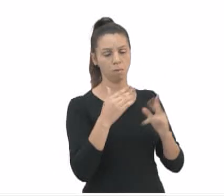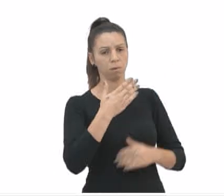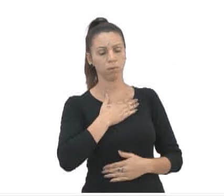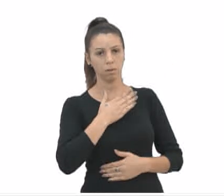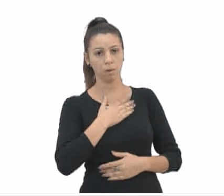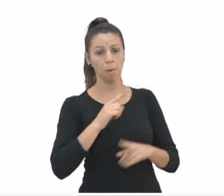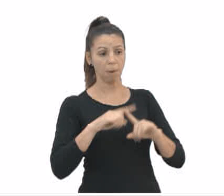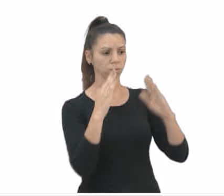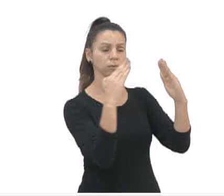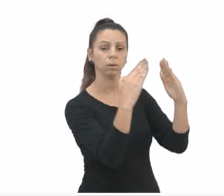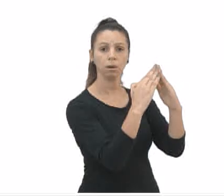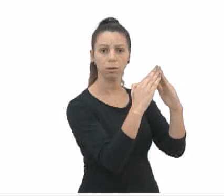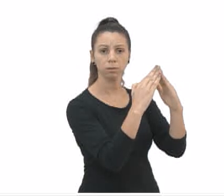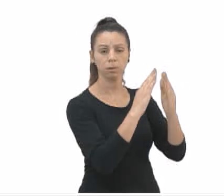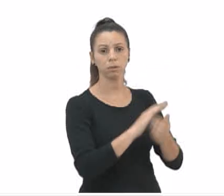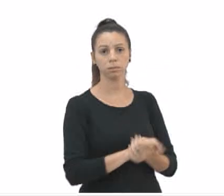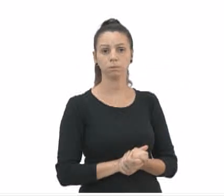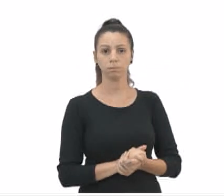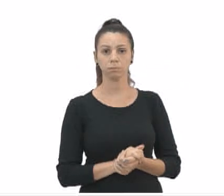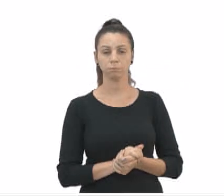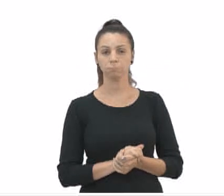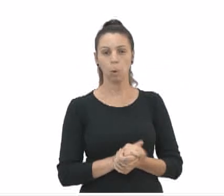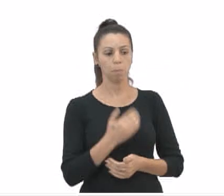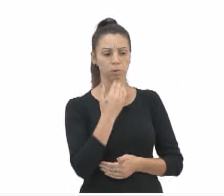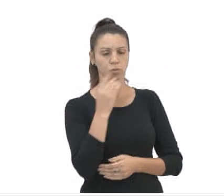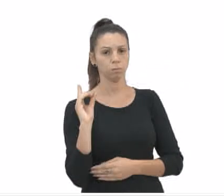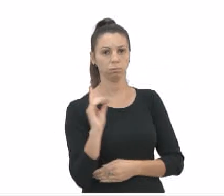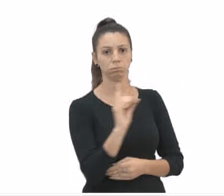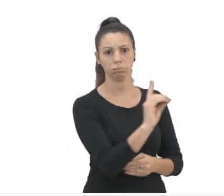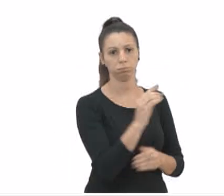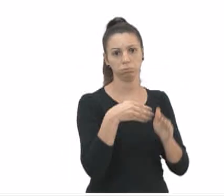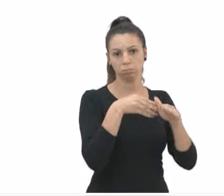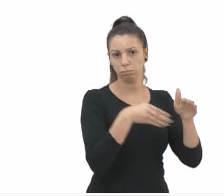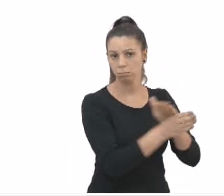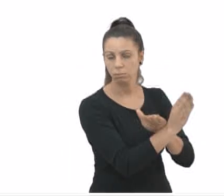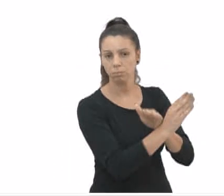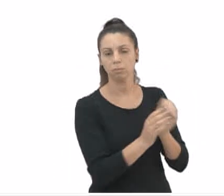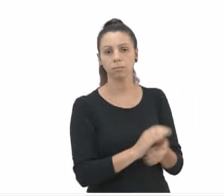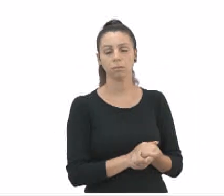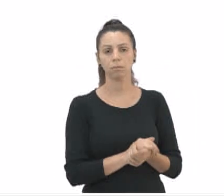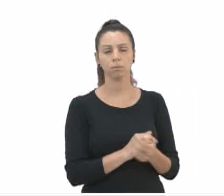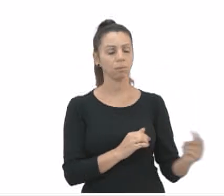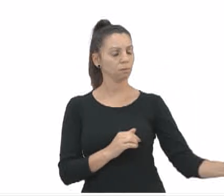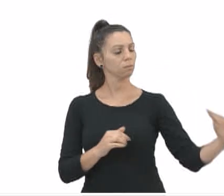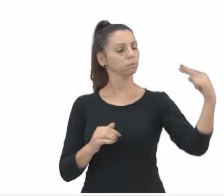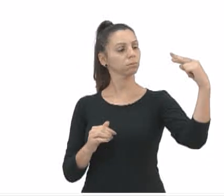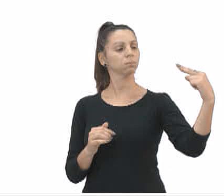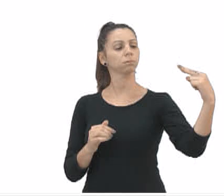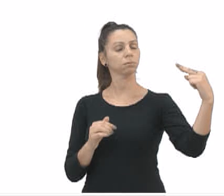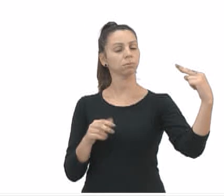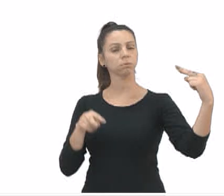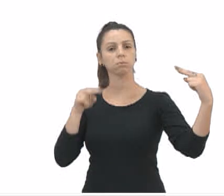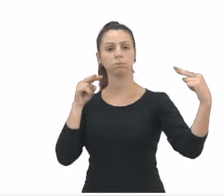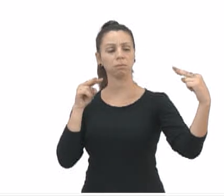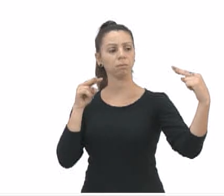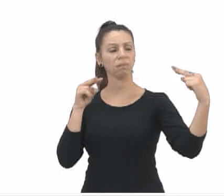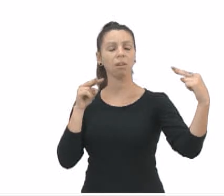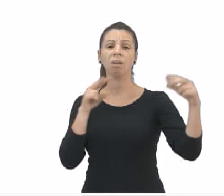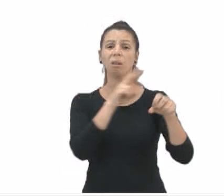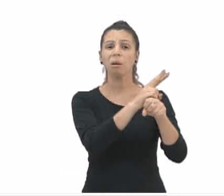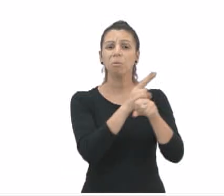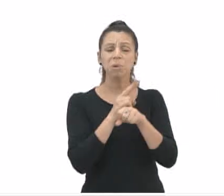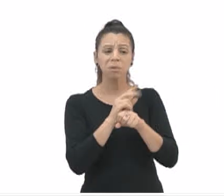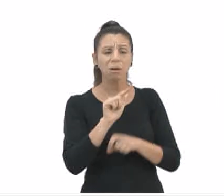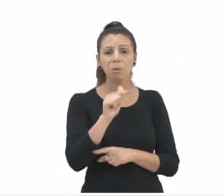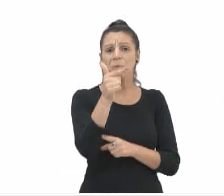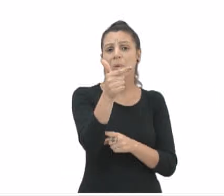sim numa casa. Não me mandou entrar. Olhando bem para os meus olhos, disse-me que havia emprestado o